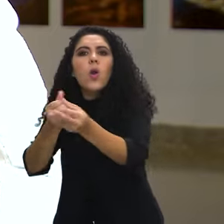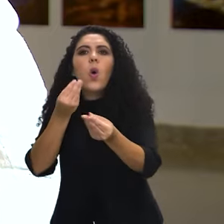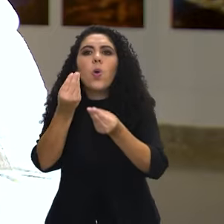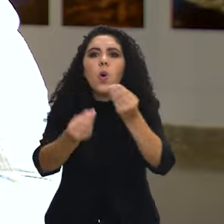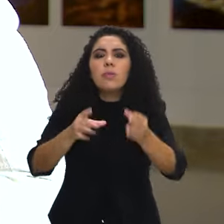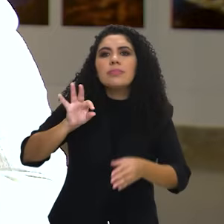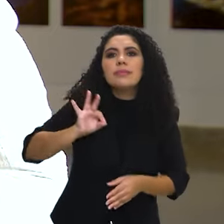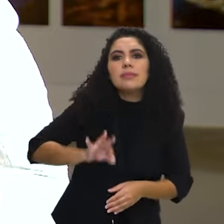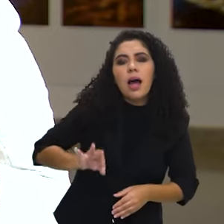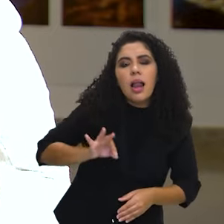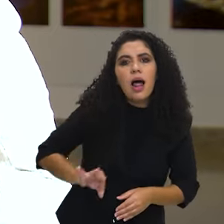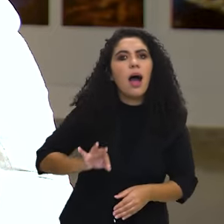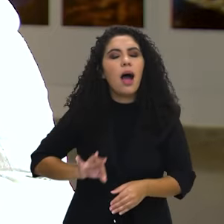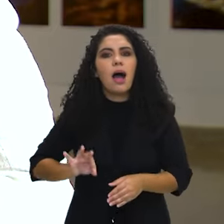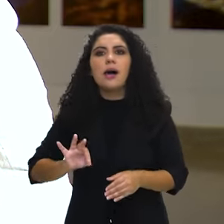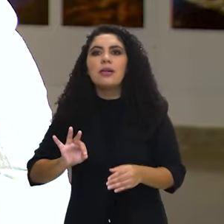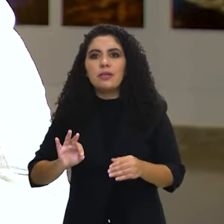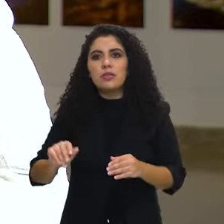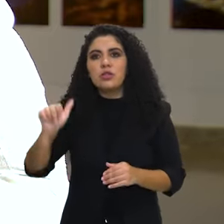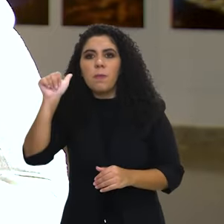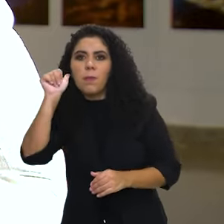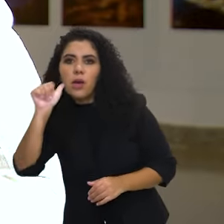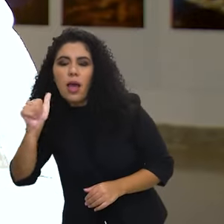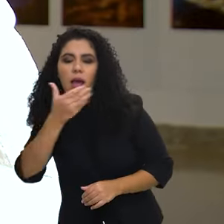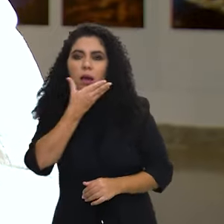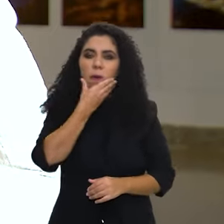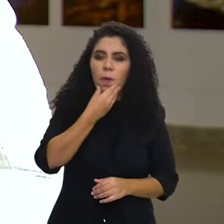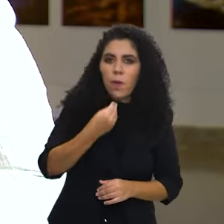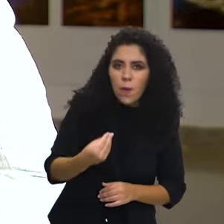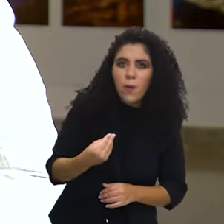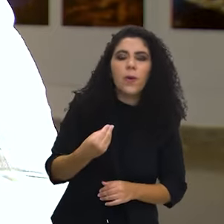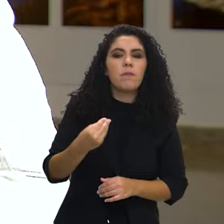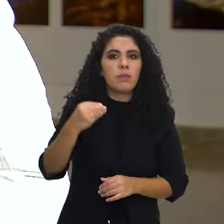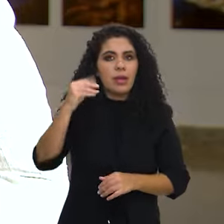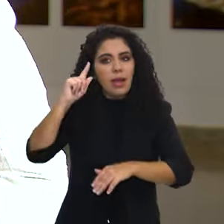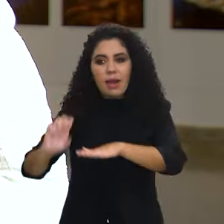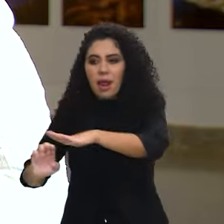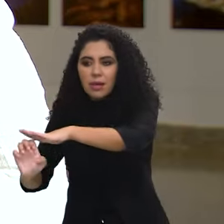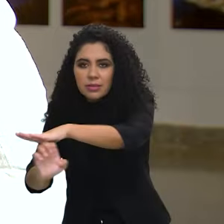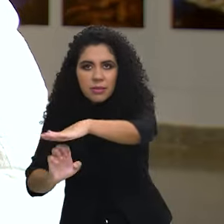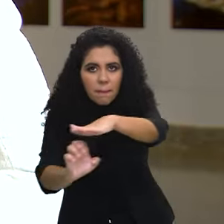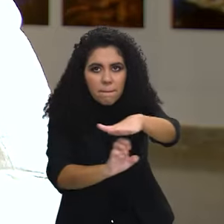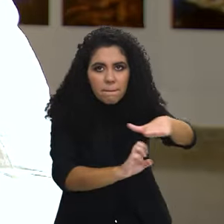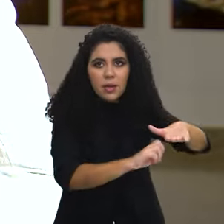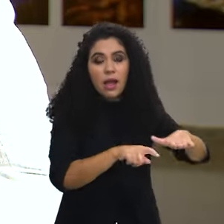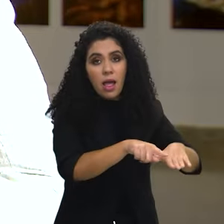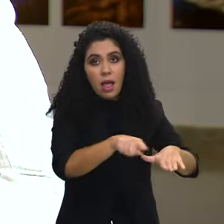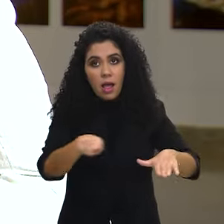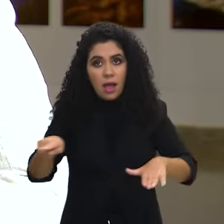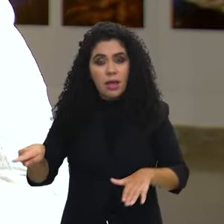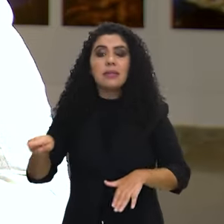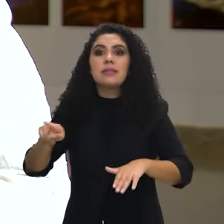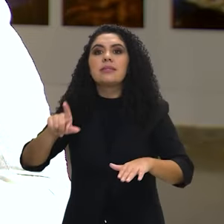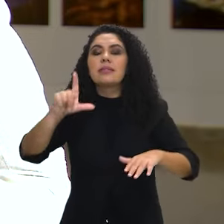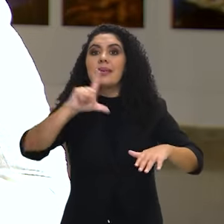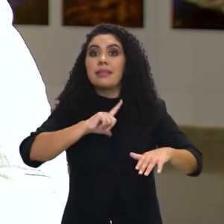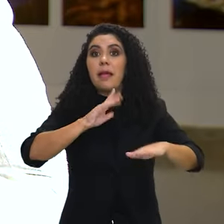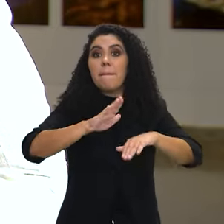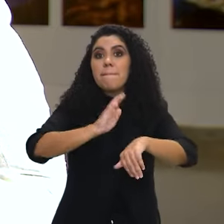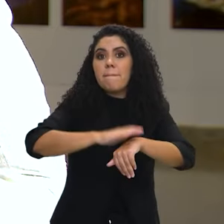os salários eh entre homens e mulheres eh no nas empresas são empresas acima de